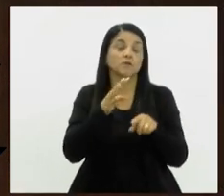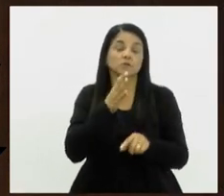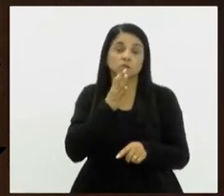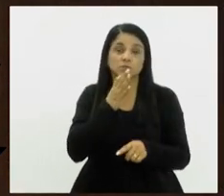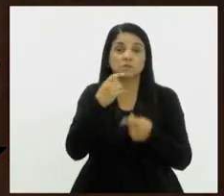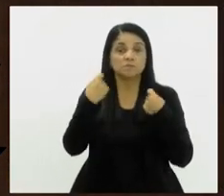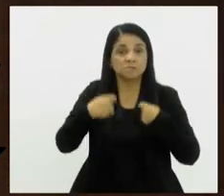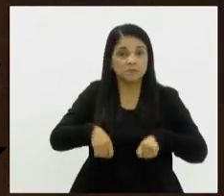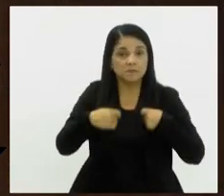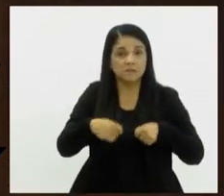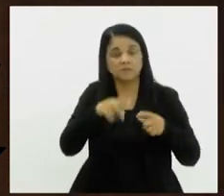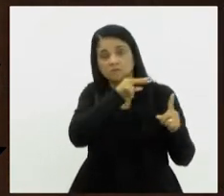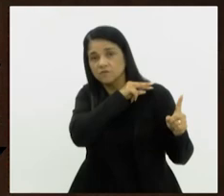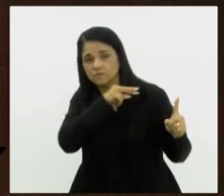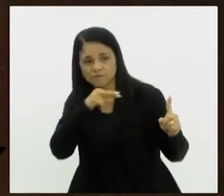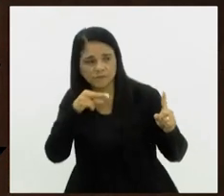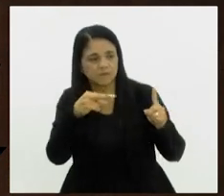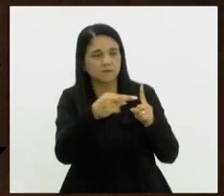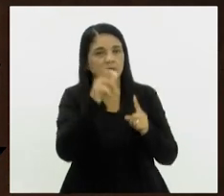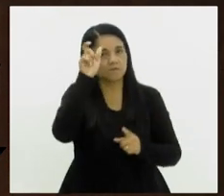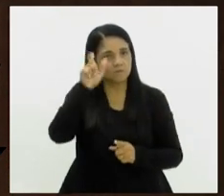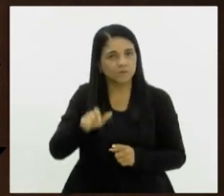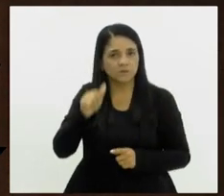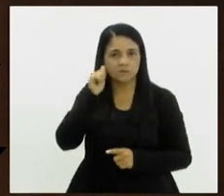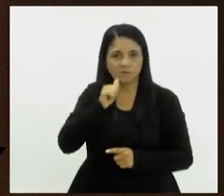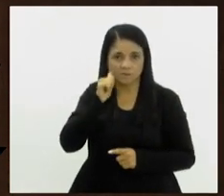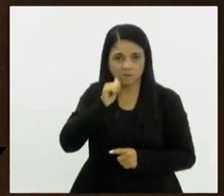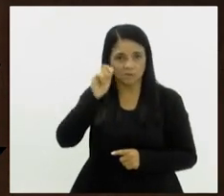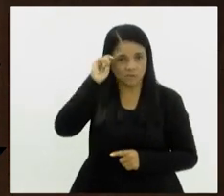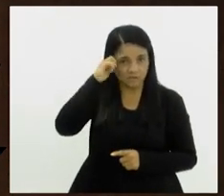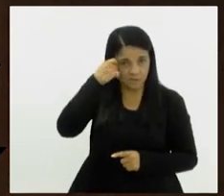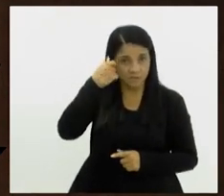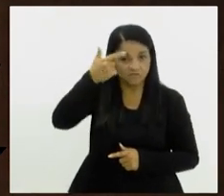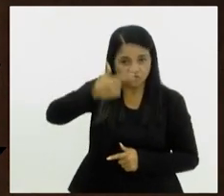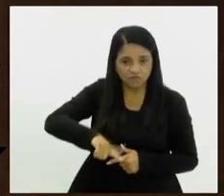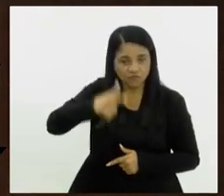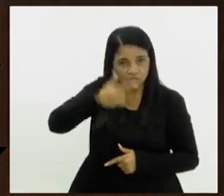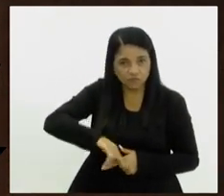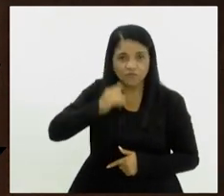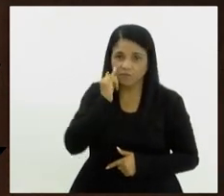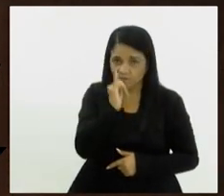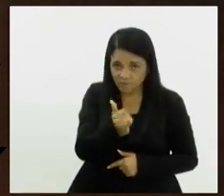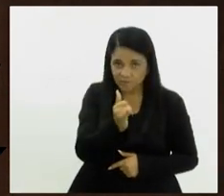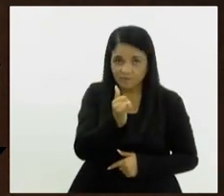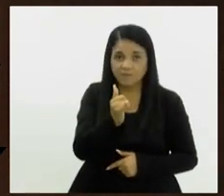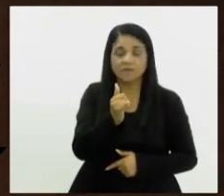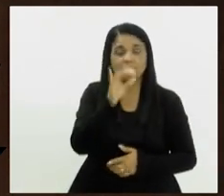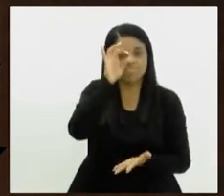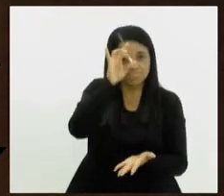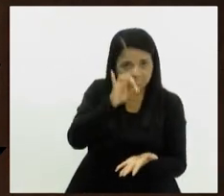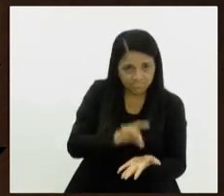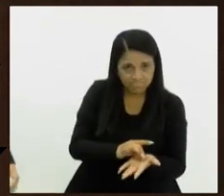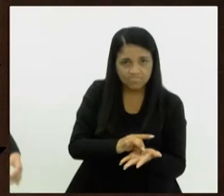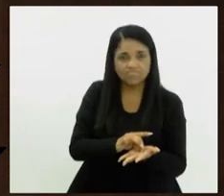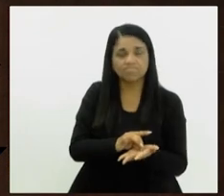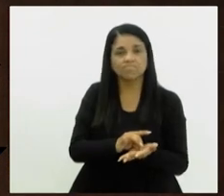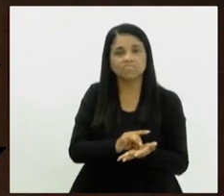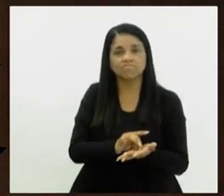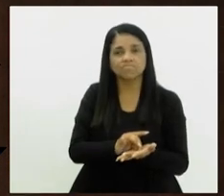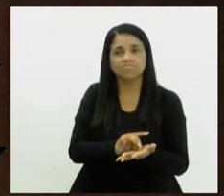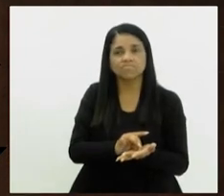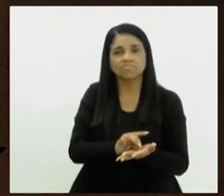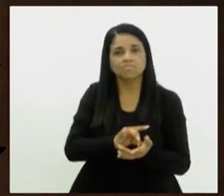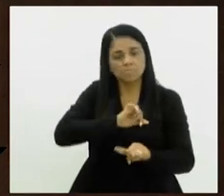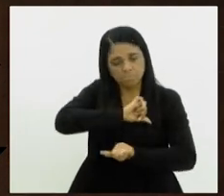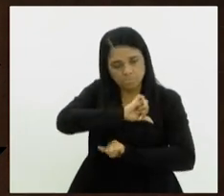da necessidade de visibilizar mulheres negras, que eu repito e repetirei até que essa realidade seja